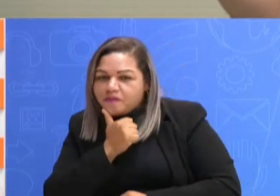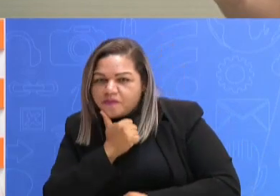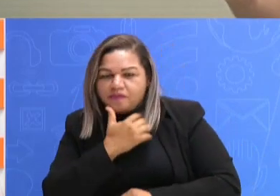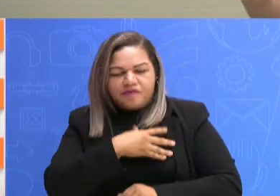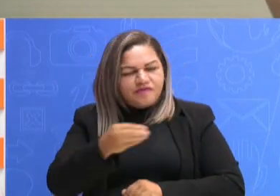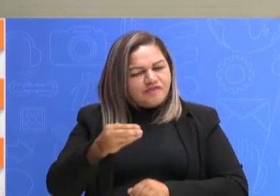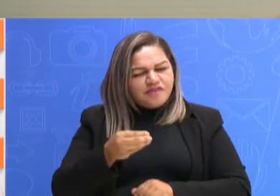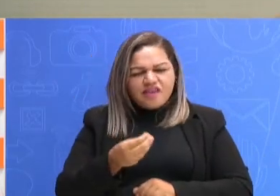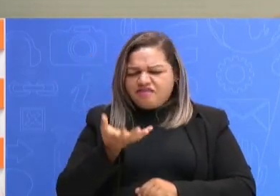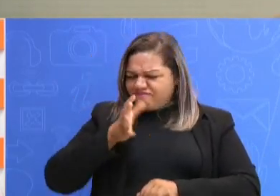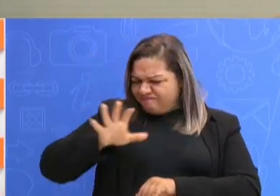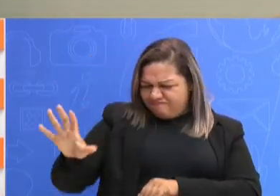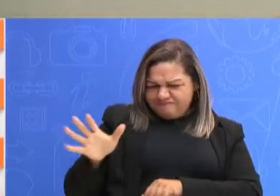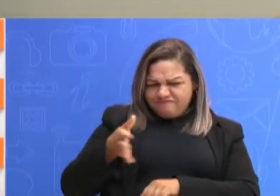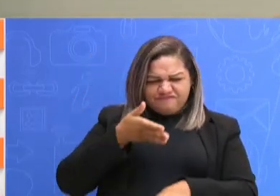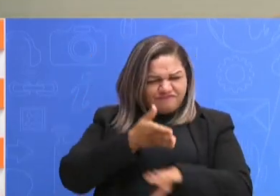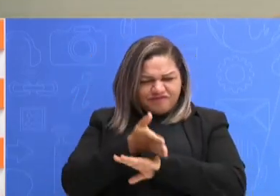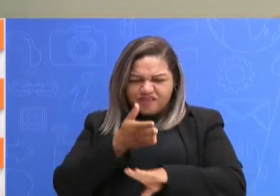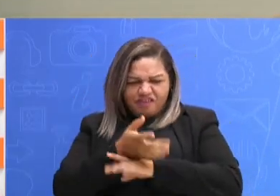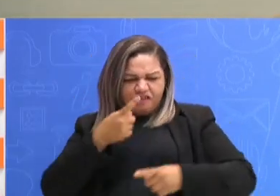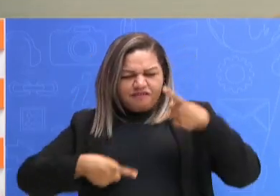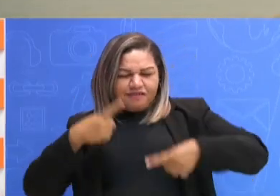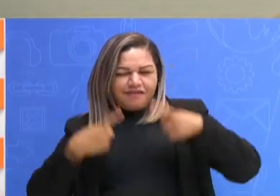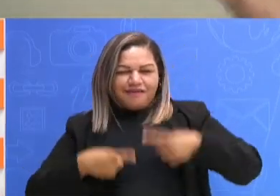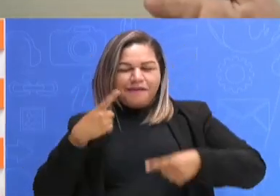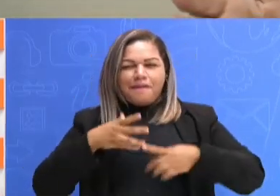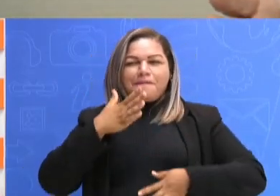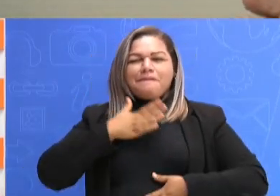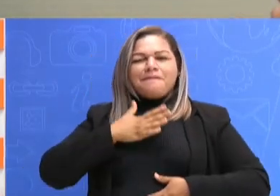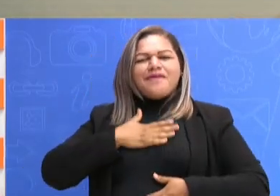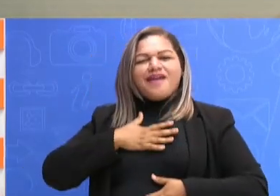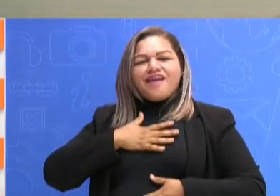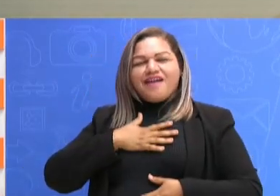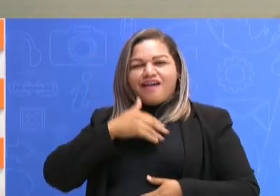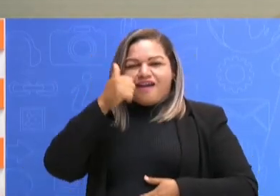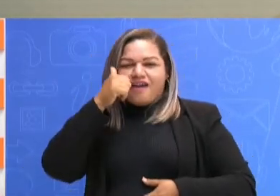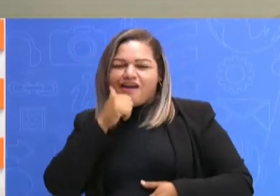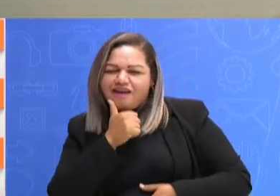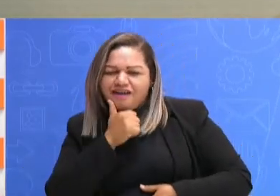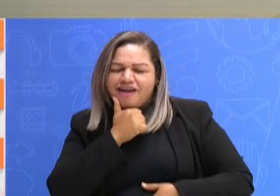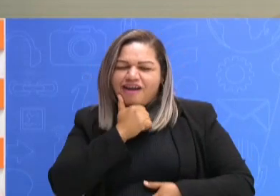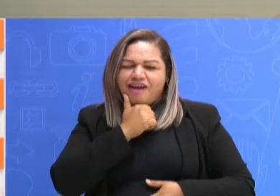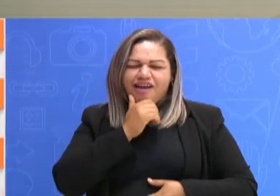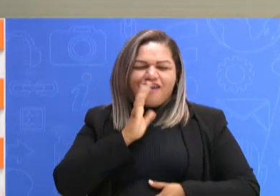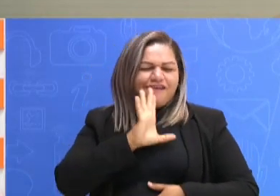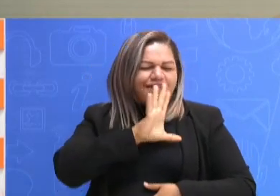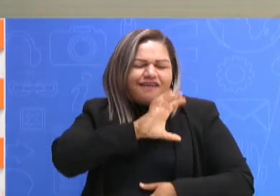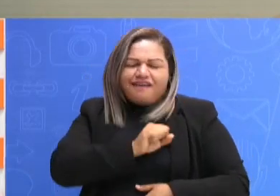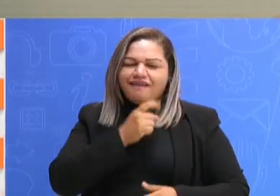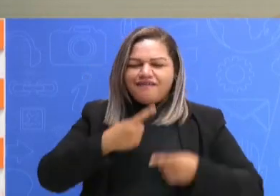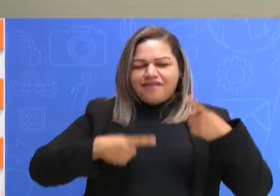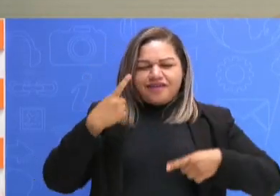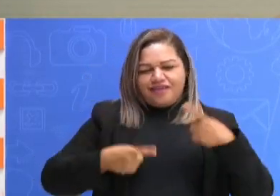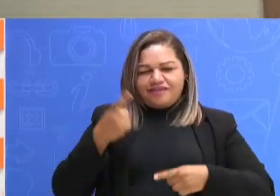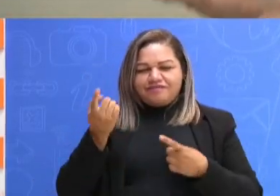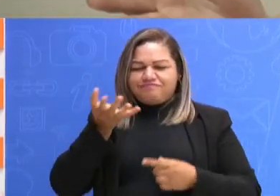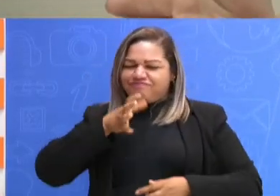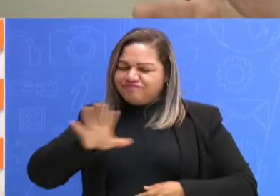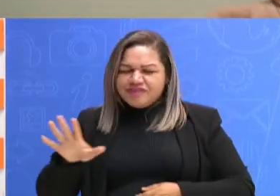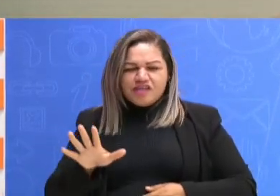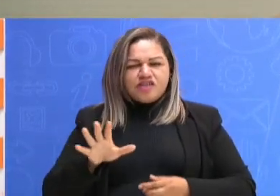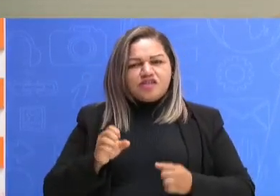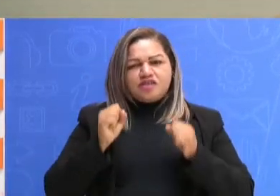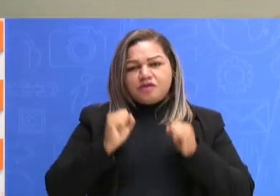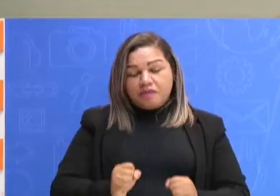que eu entrasse na política, não é porque ela não gosta, minha filha é apaixonada pela política. É porque ela não queria que pudesse acontecer com o